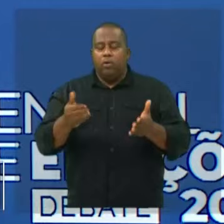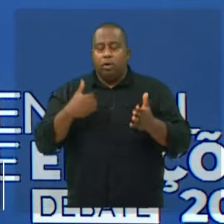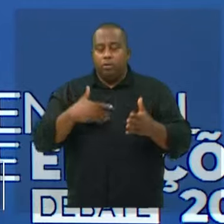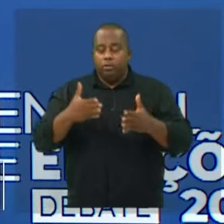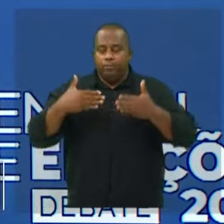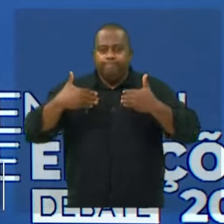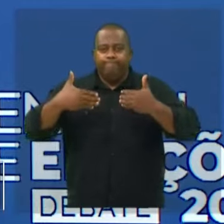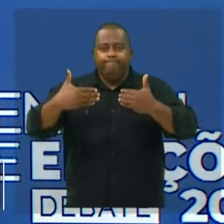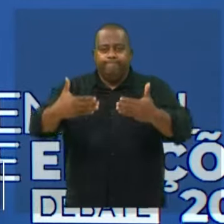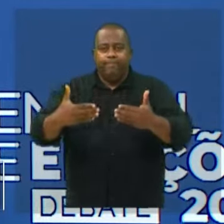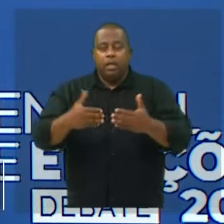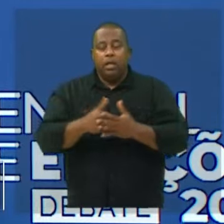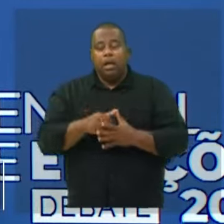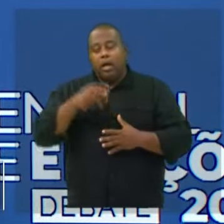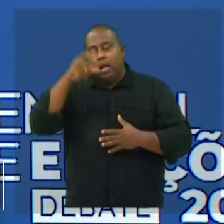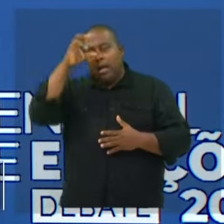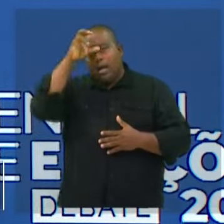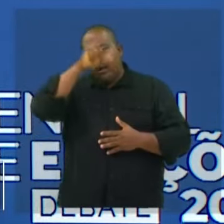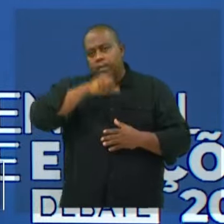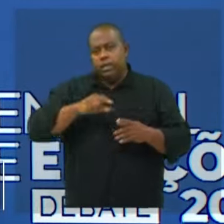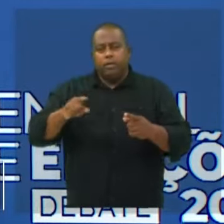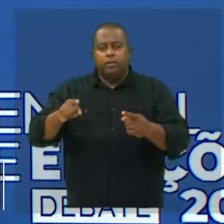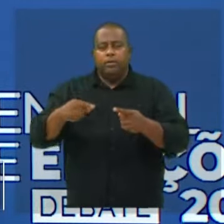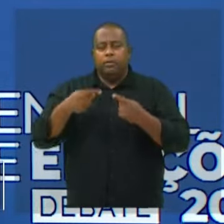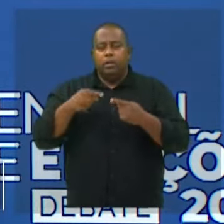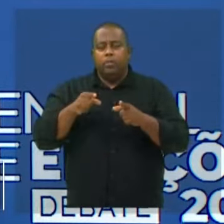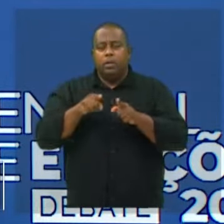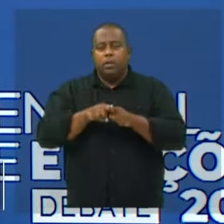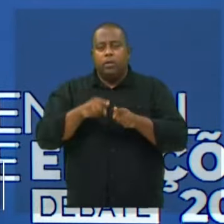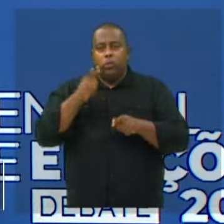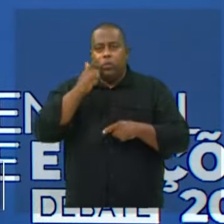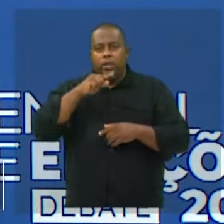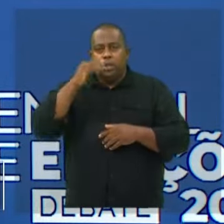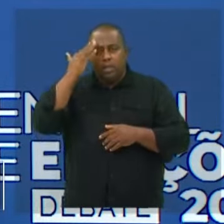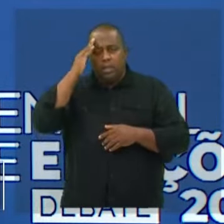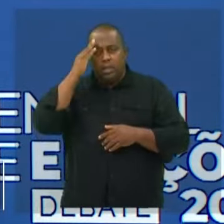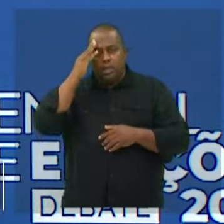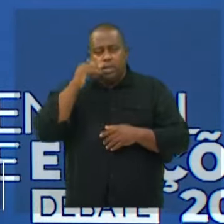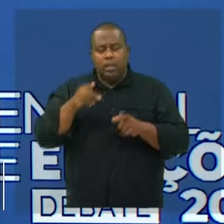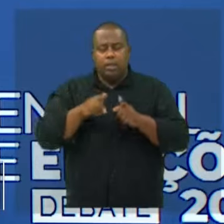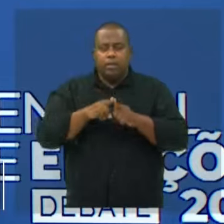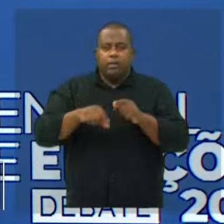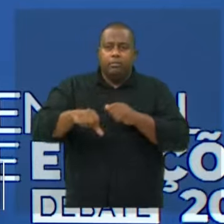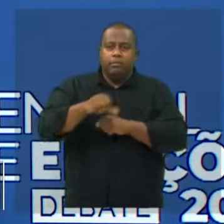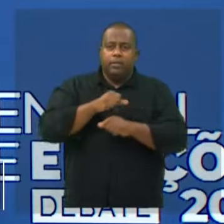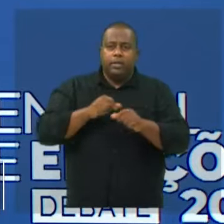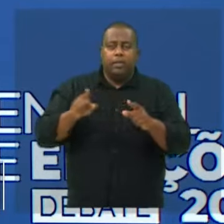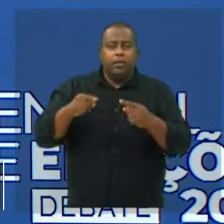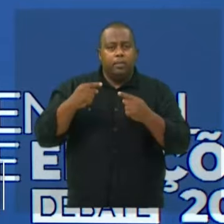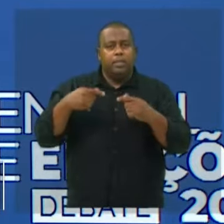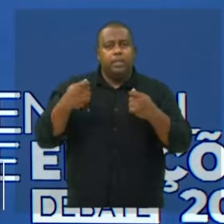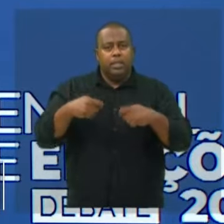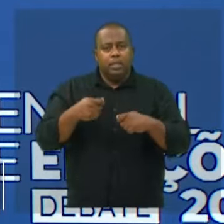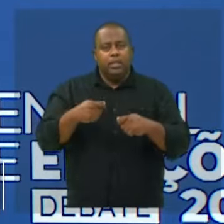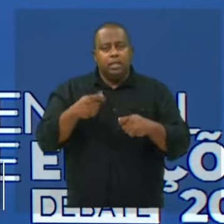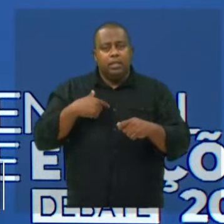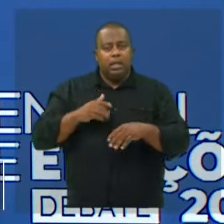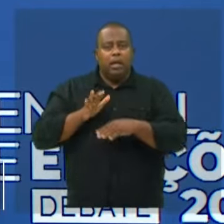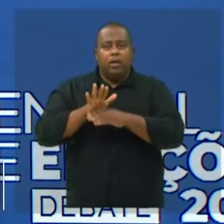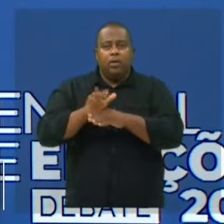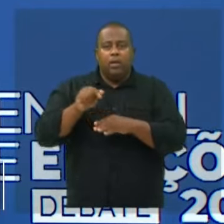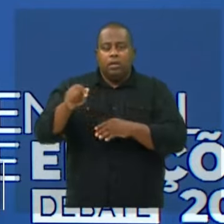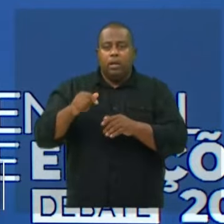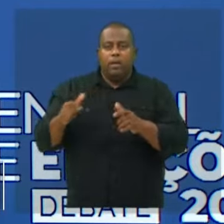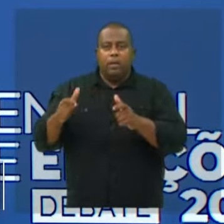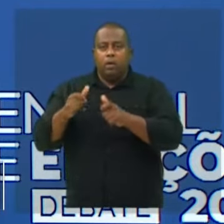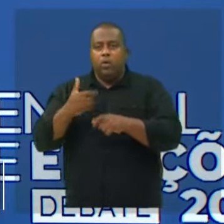frente de aprender com os desafios entender que a contrapartida precisa acontecer até porque o efetivo policial é diminuído